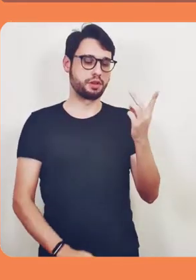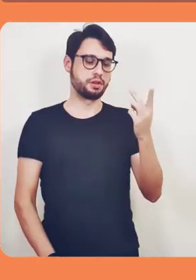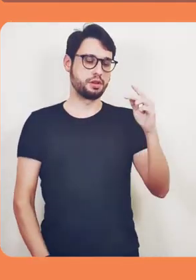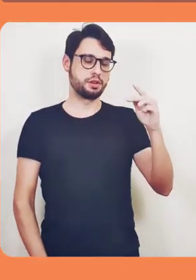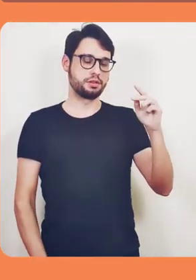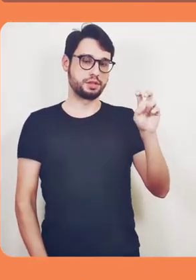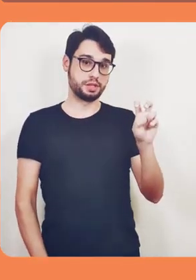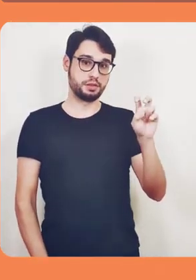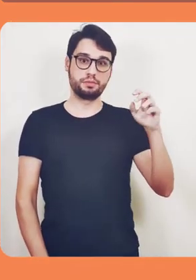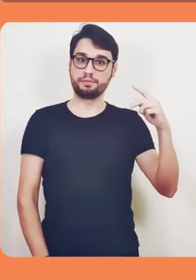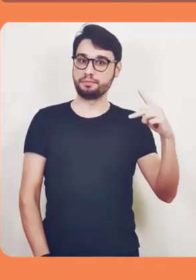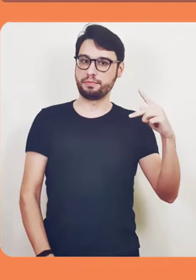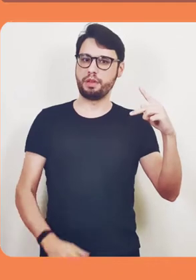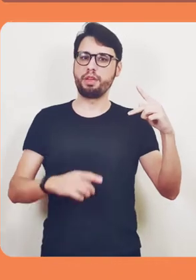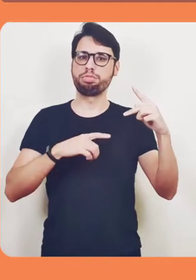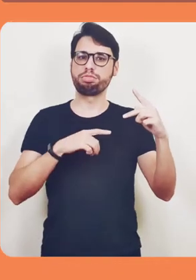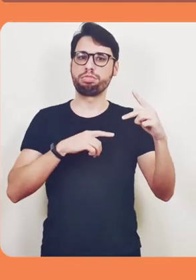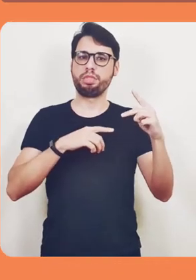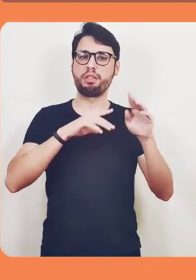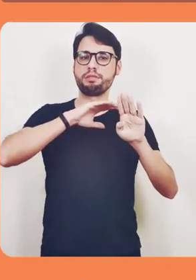o e adicionar